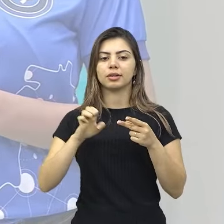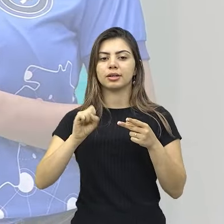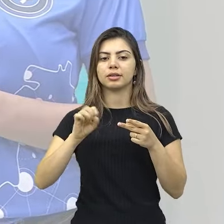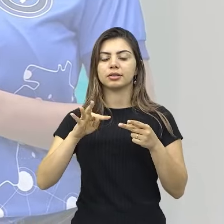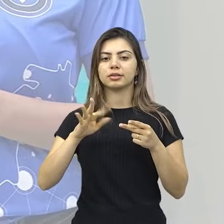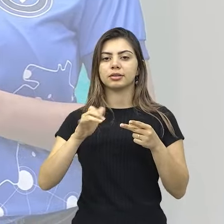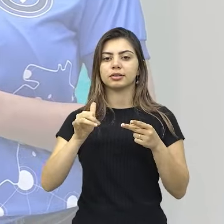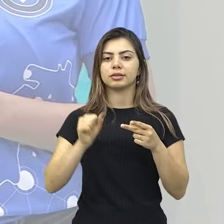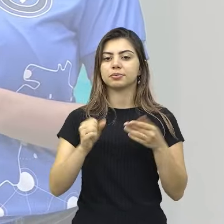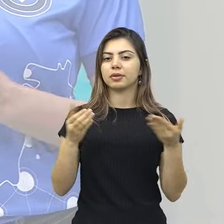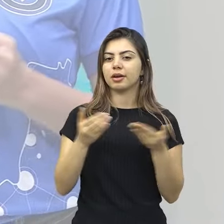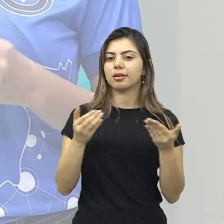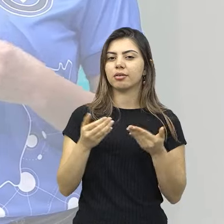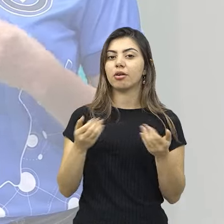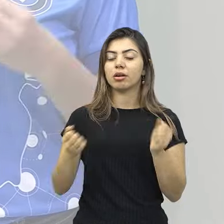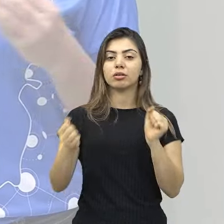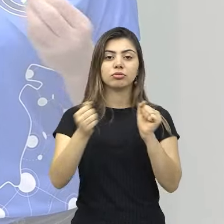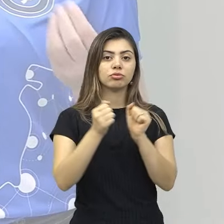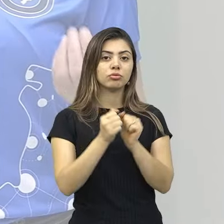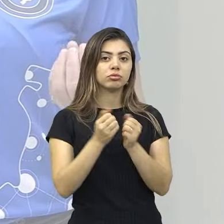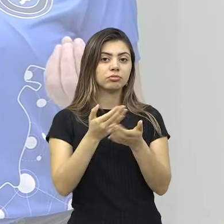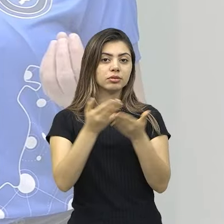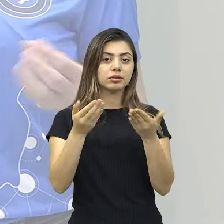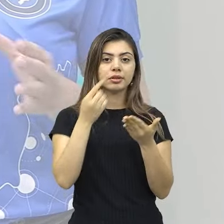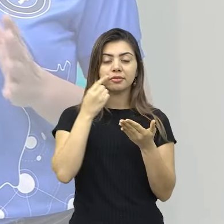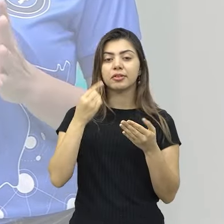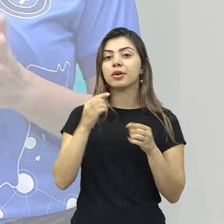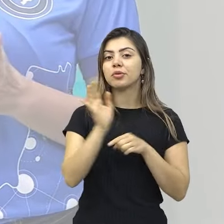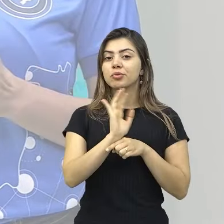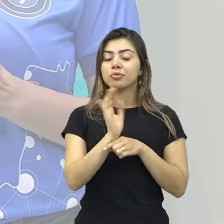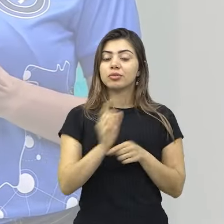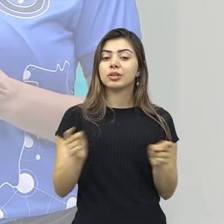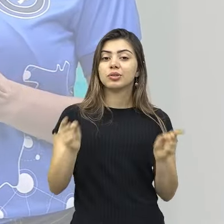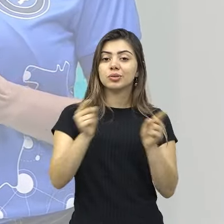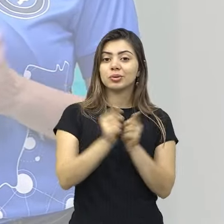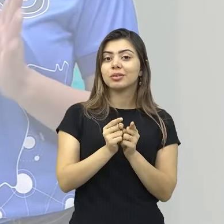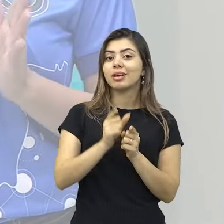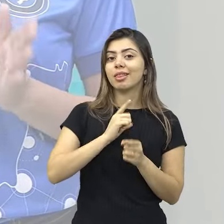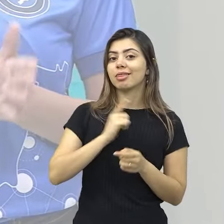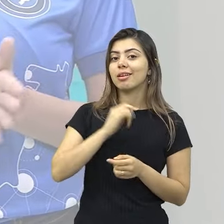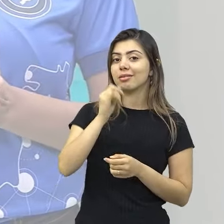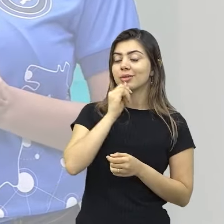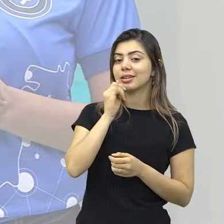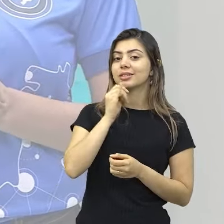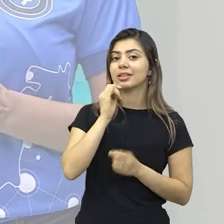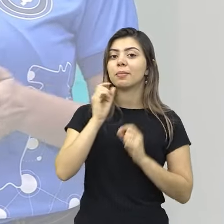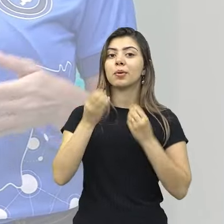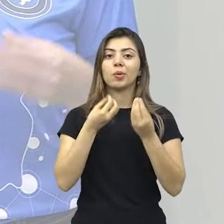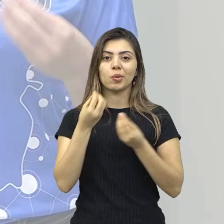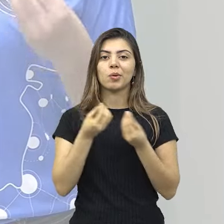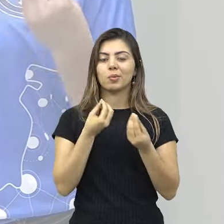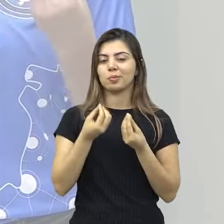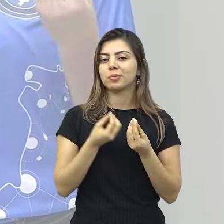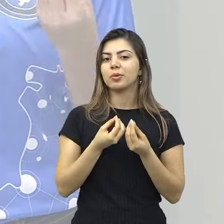vocês acompanhem aqui comigo, né, um pequeno vídeo de exemplo desses